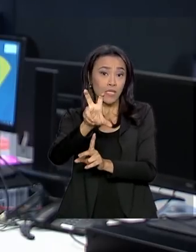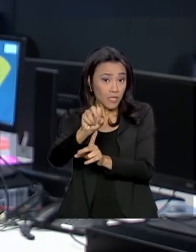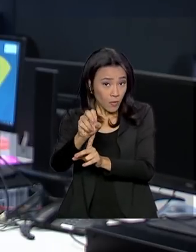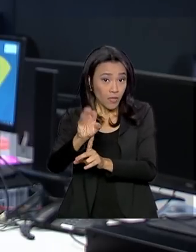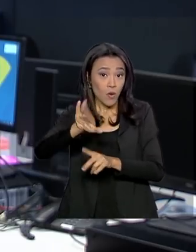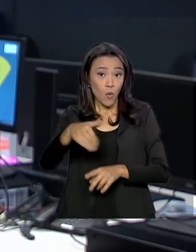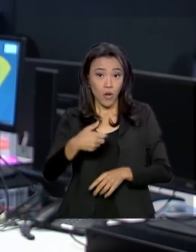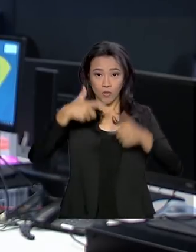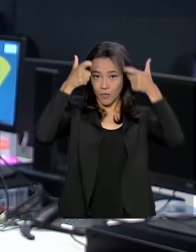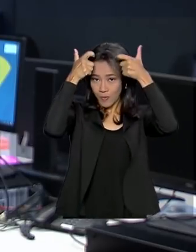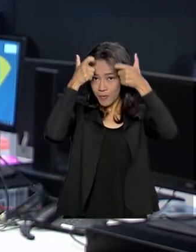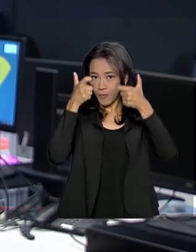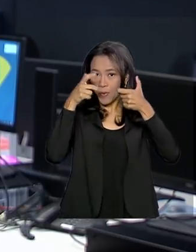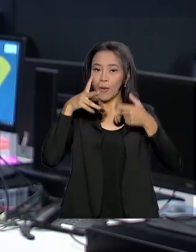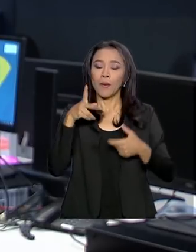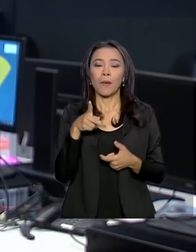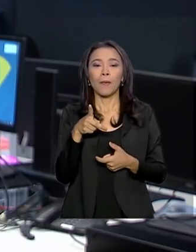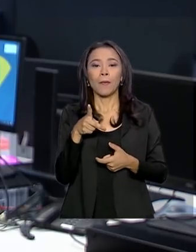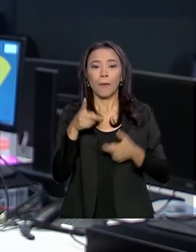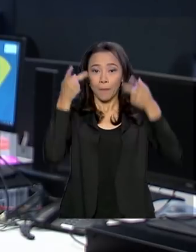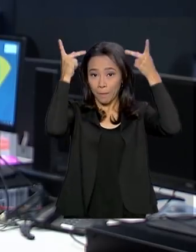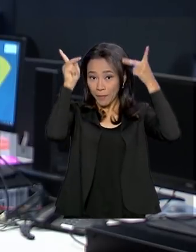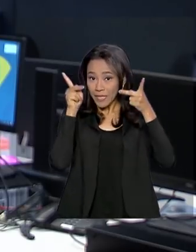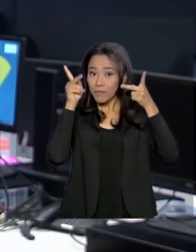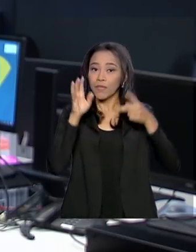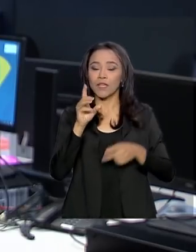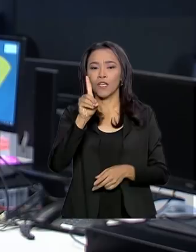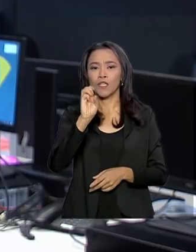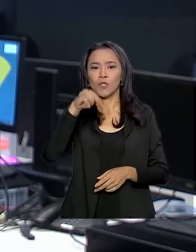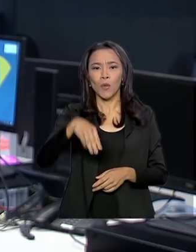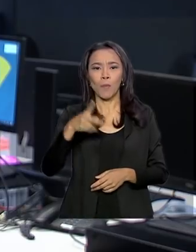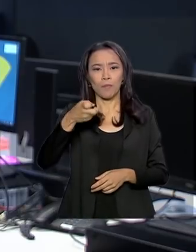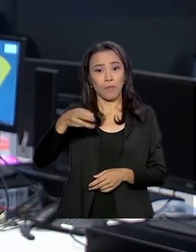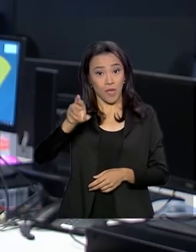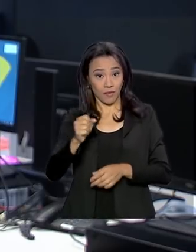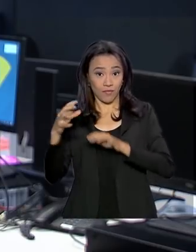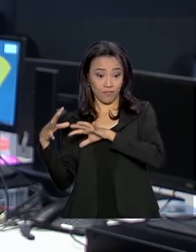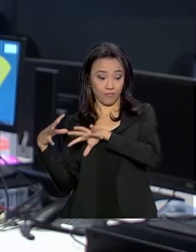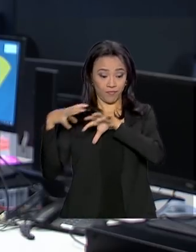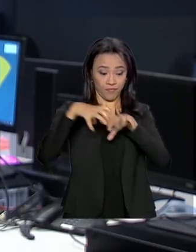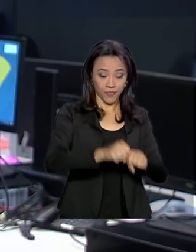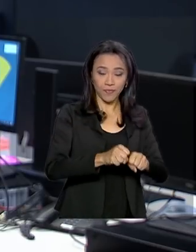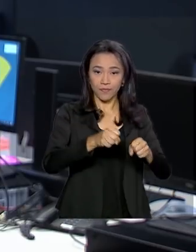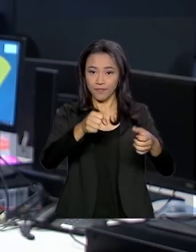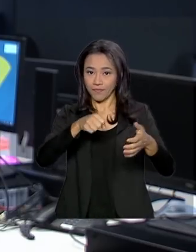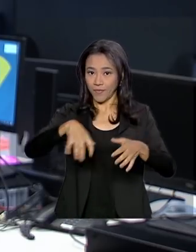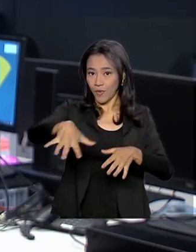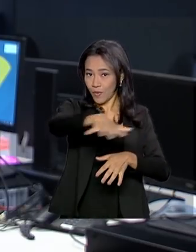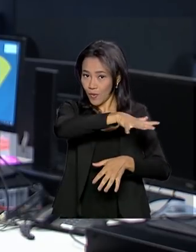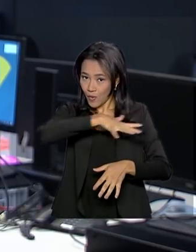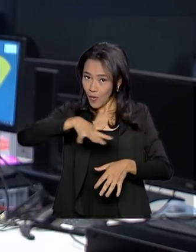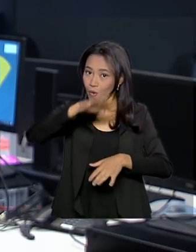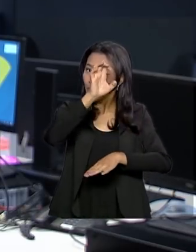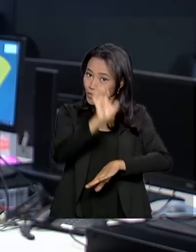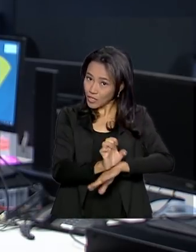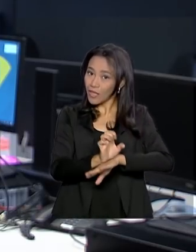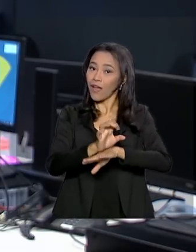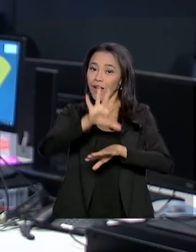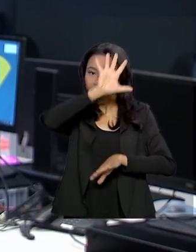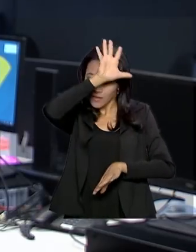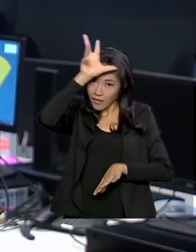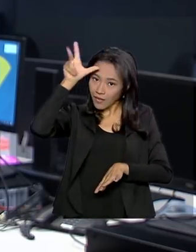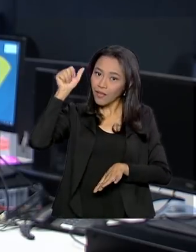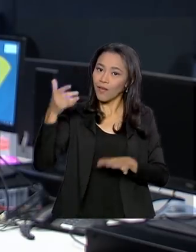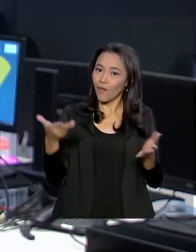príncipe Dom Pedro II decretou a criação da província do Amazonas. Hoje, o estado do Amazonas. Por isso, o governo